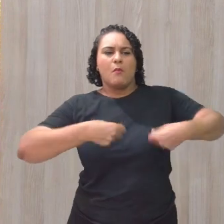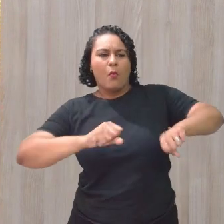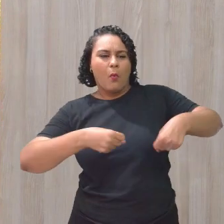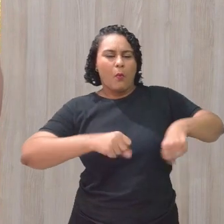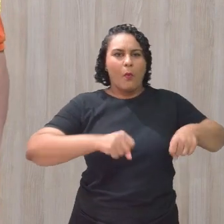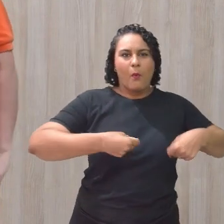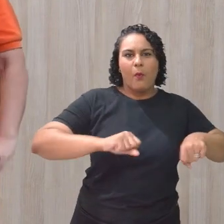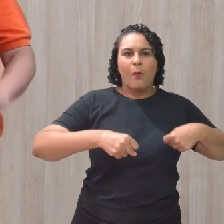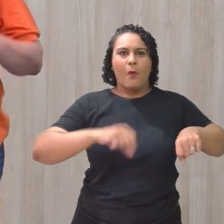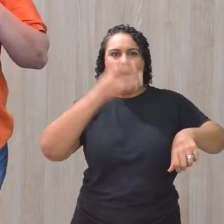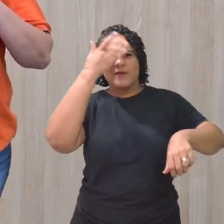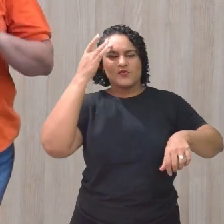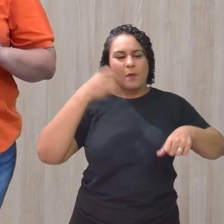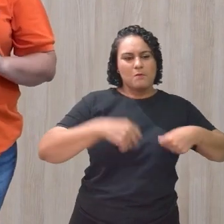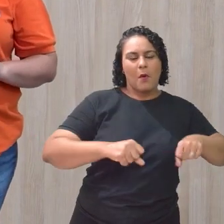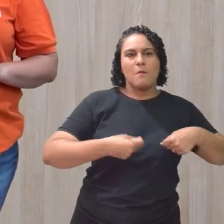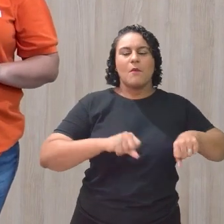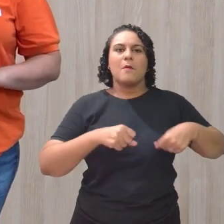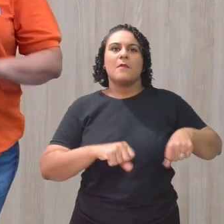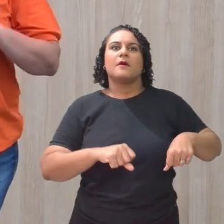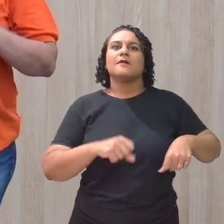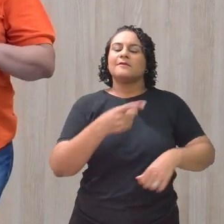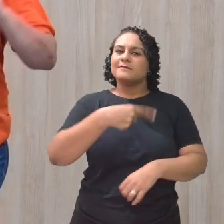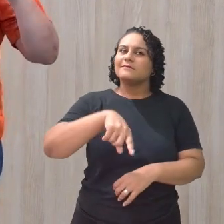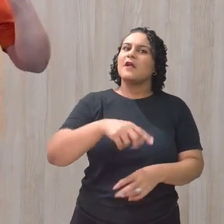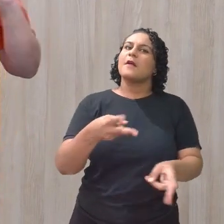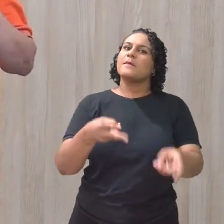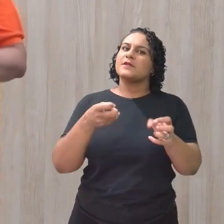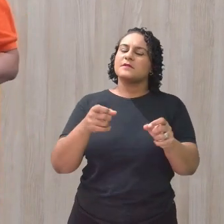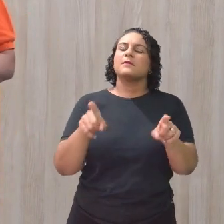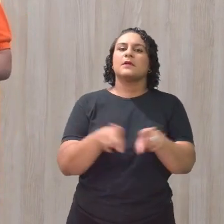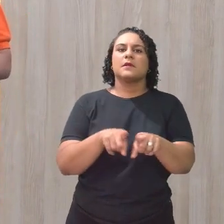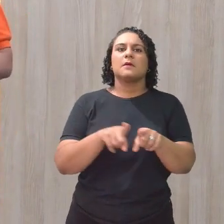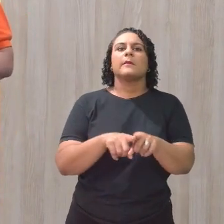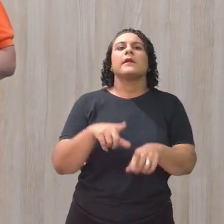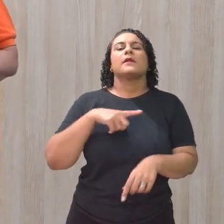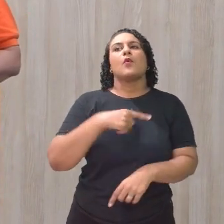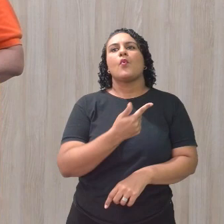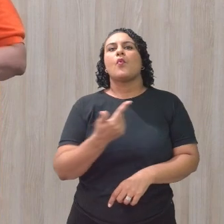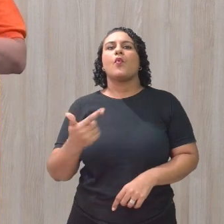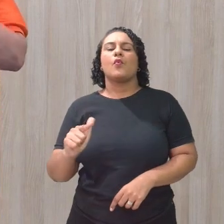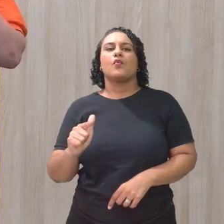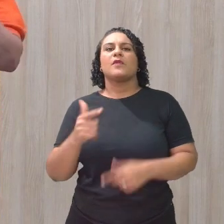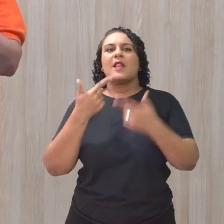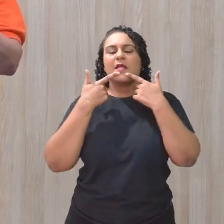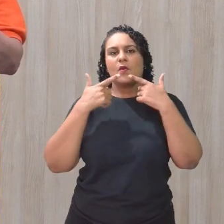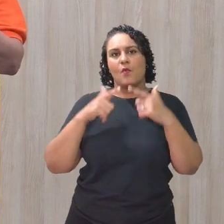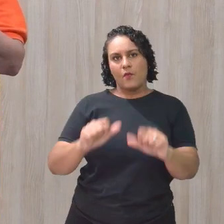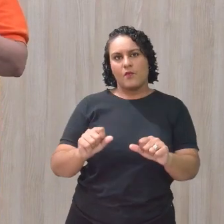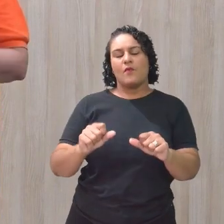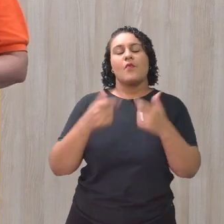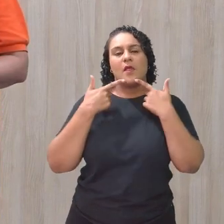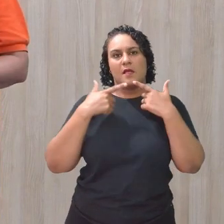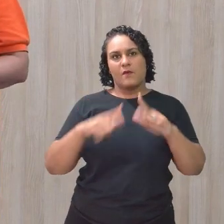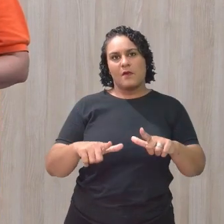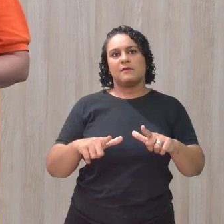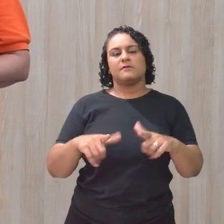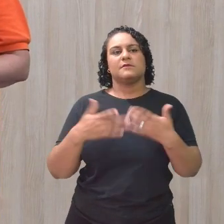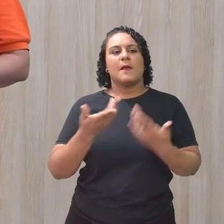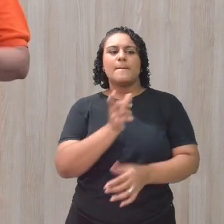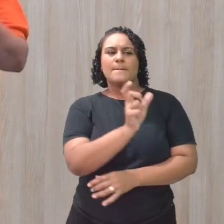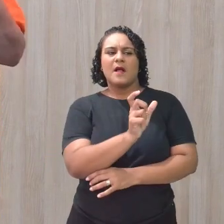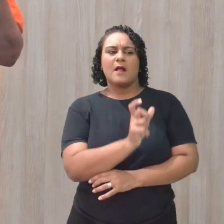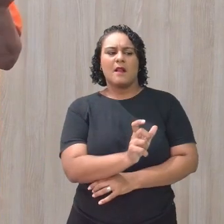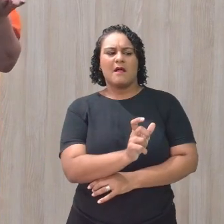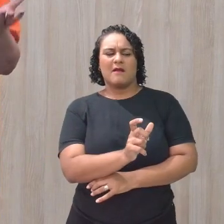motoqueiros, você vai perceber que existe também outro tipo de linguagem. Existem palavras que seria nova